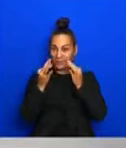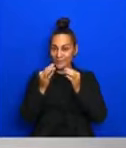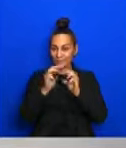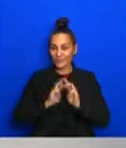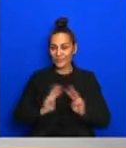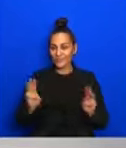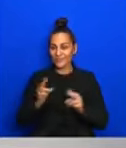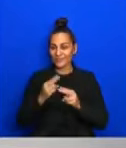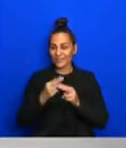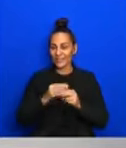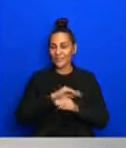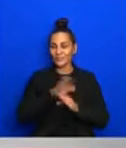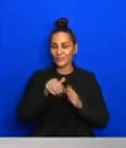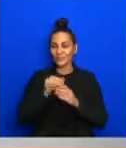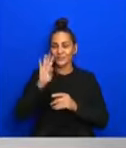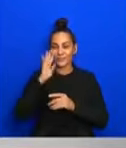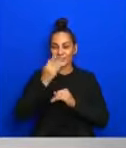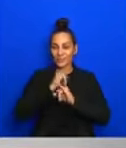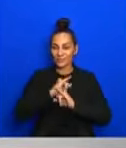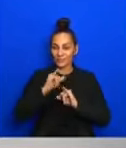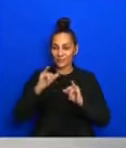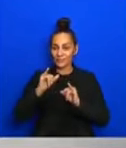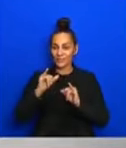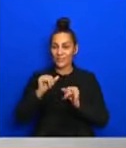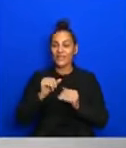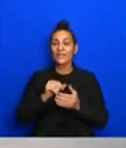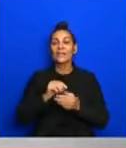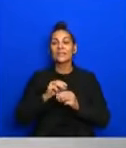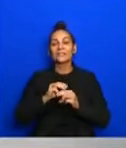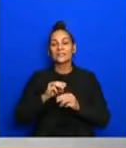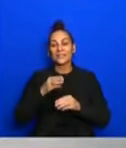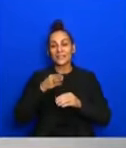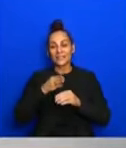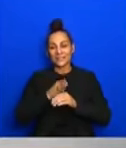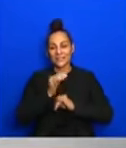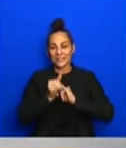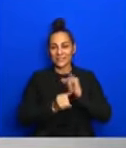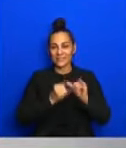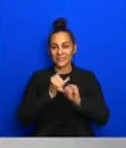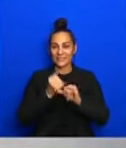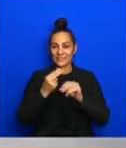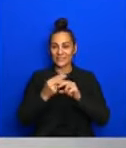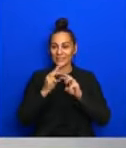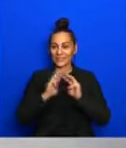atento à página da Caixa. Todos os resultados serão publicados em loterias.caixa.gov.br.